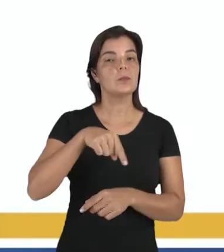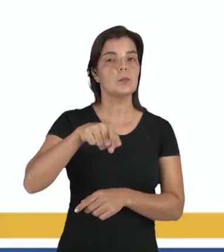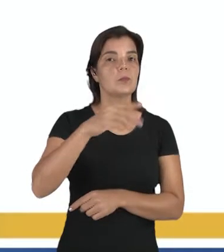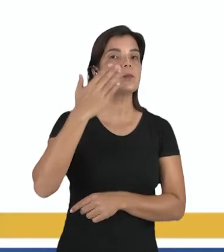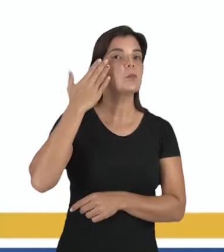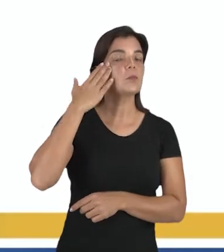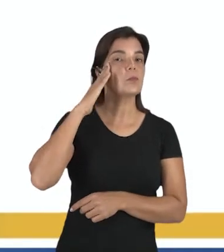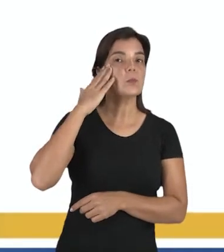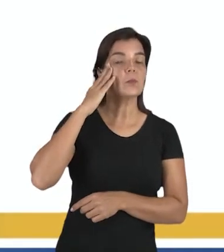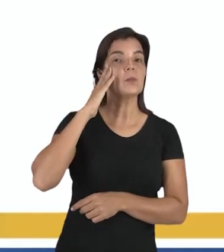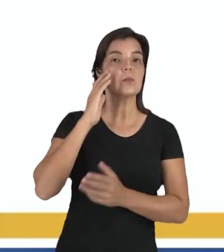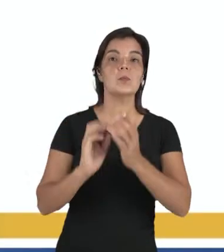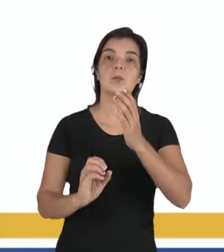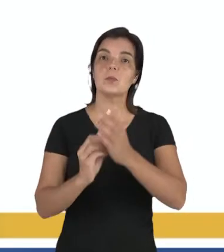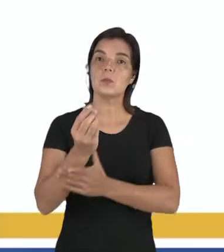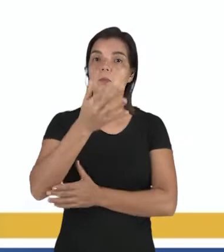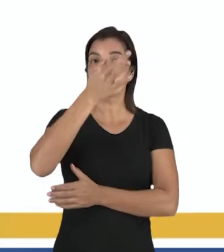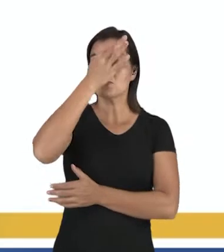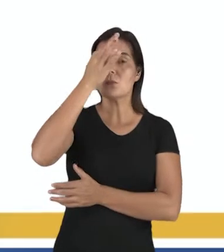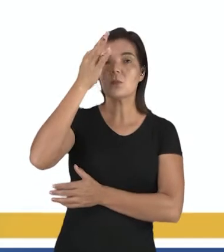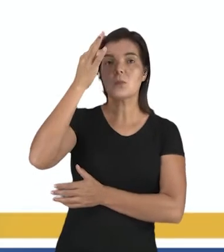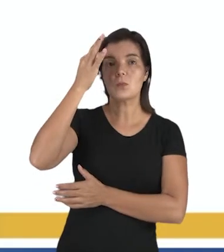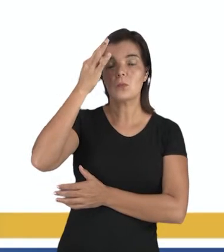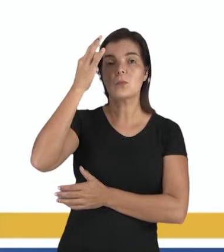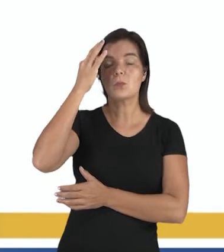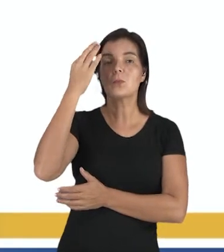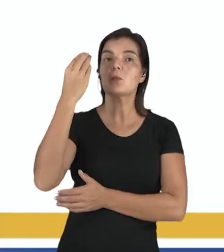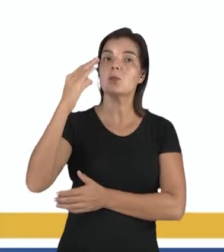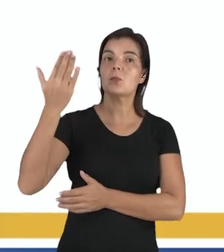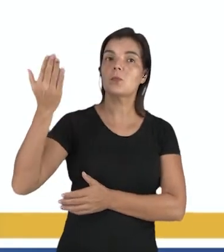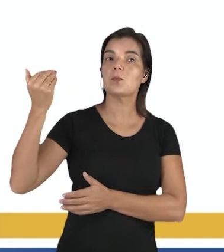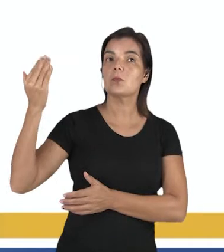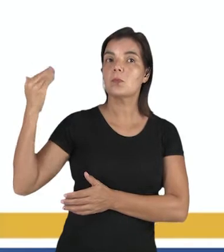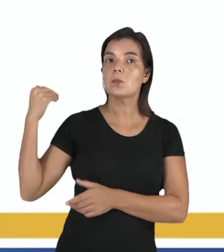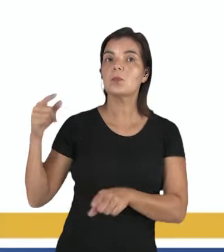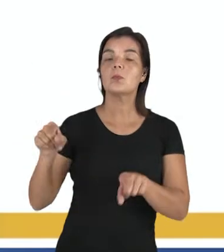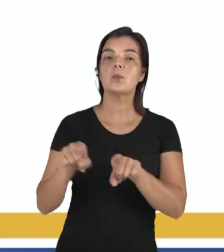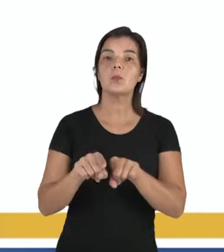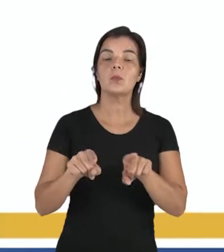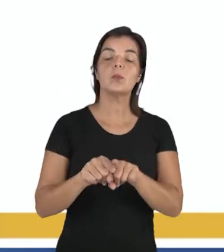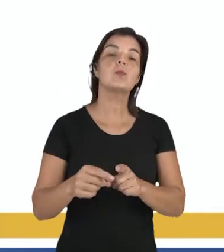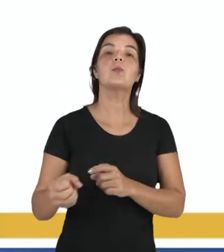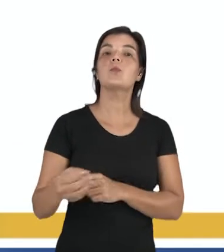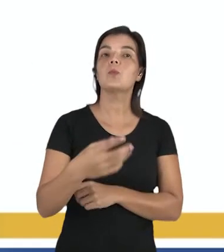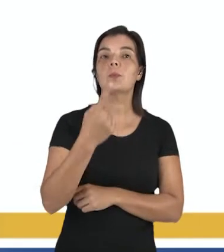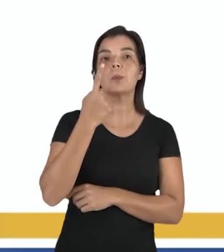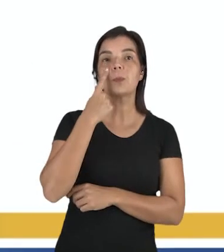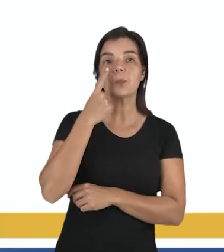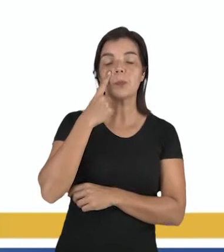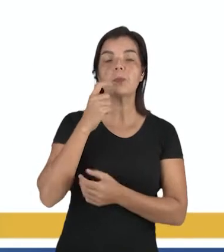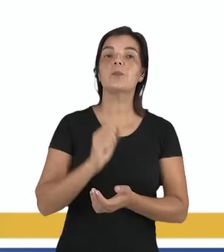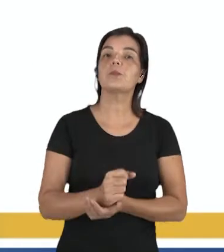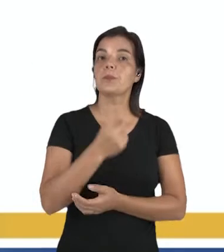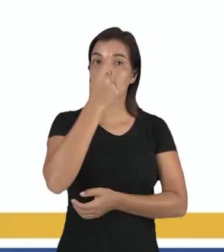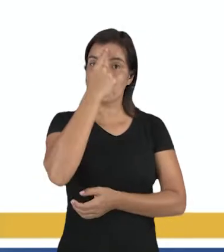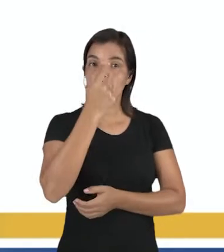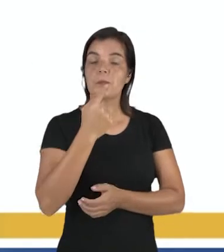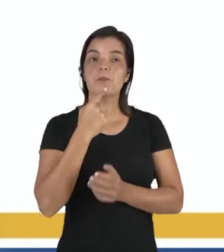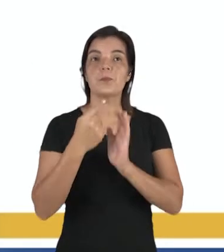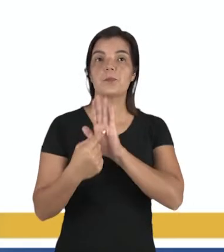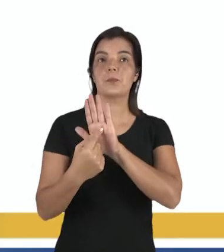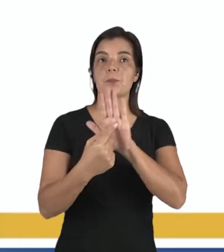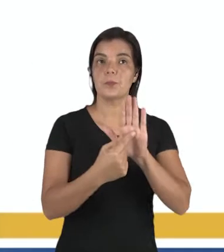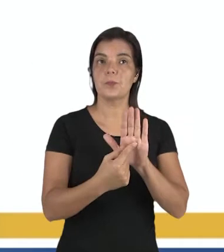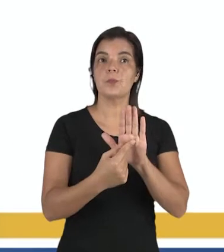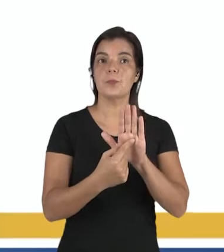vocês entenderem os fundamentos filosóficos, né, de uma ciência antiga e medieval e da ciência moderna, vejam essa obra de arte. É